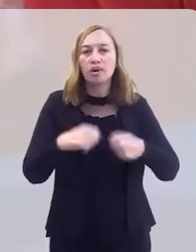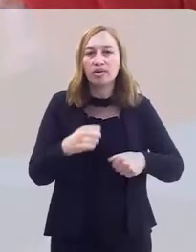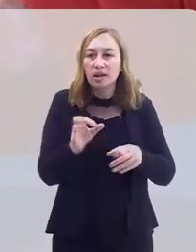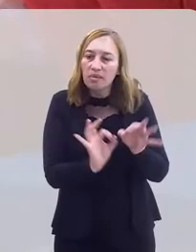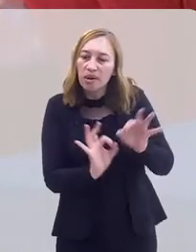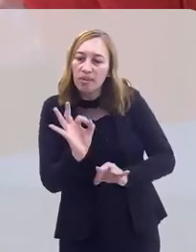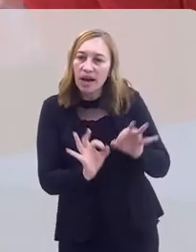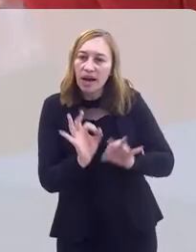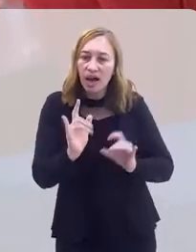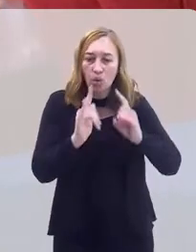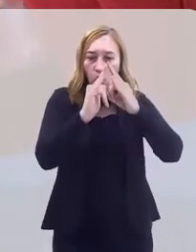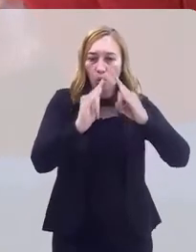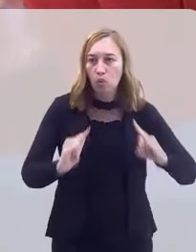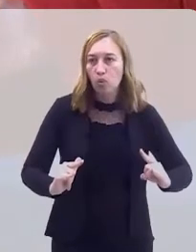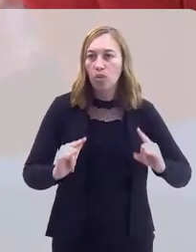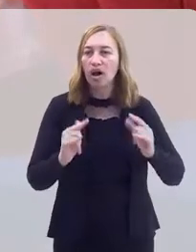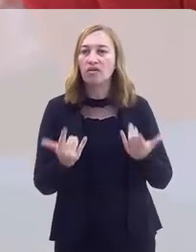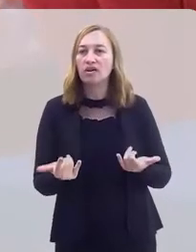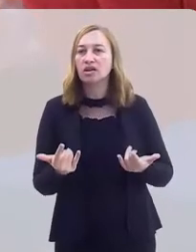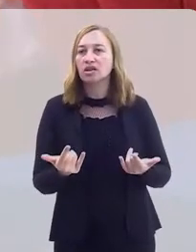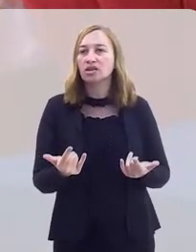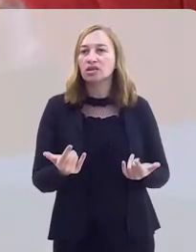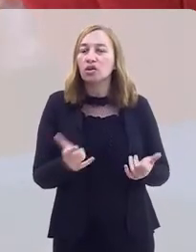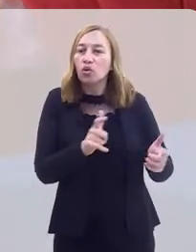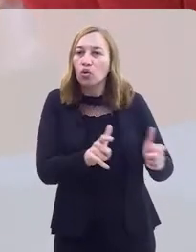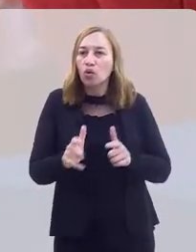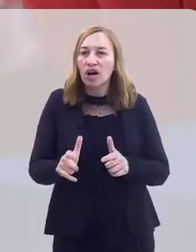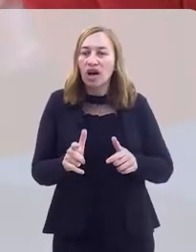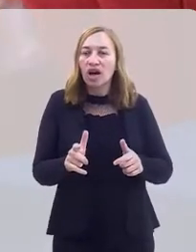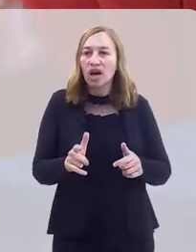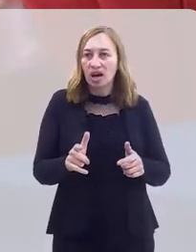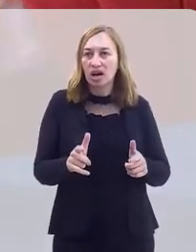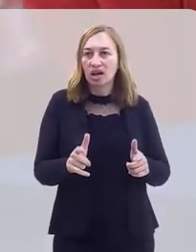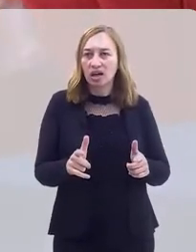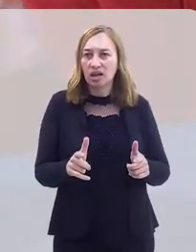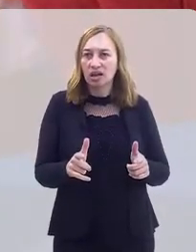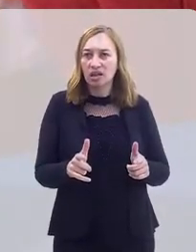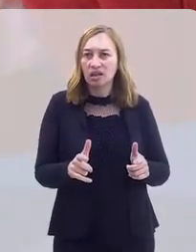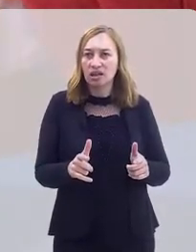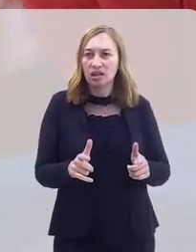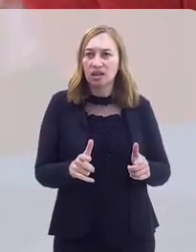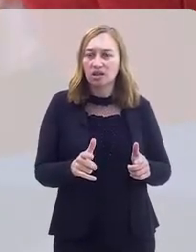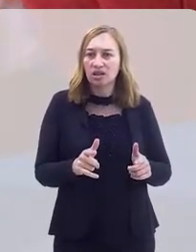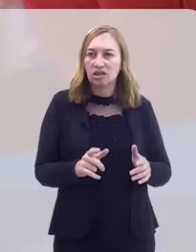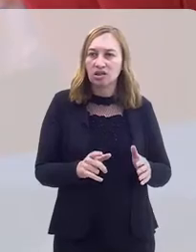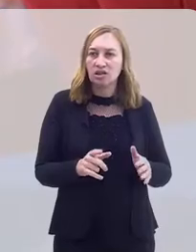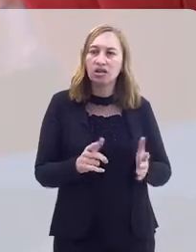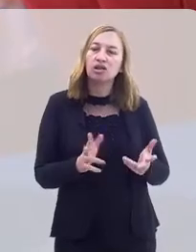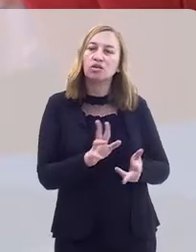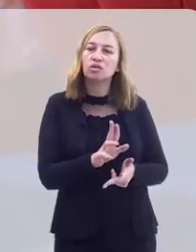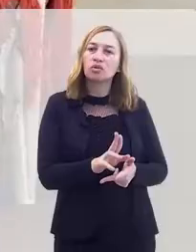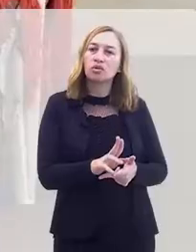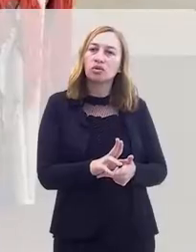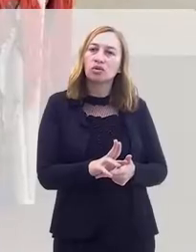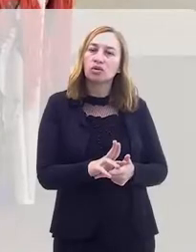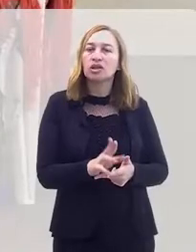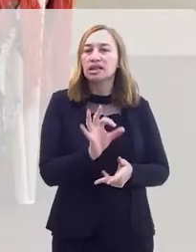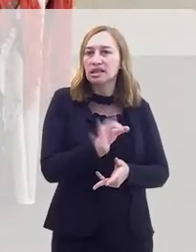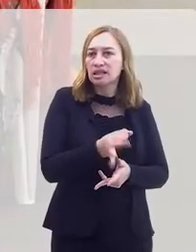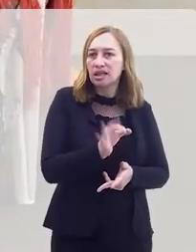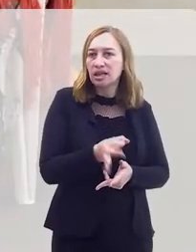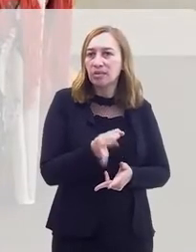barracas. Né? Então, eles não ficavam muito tempo no lugar, porque muitos lugares que eles ficavam, eles eram estilizados,